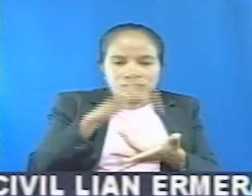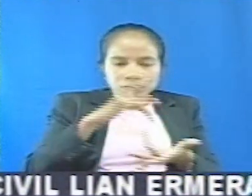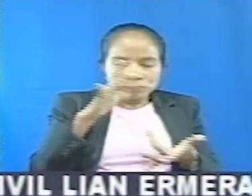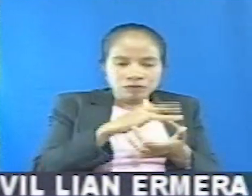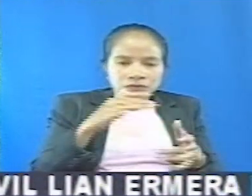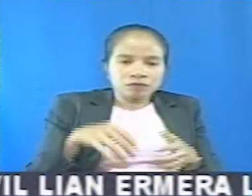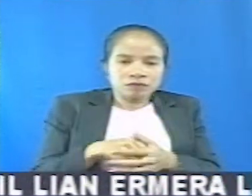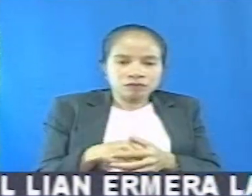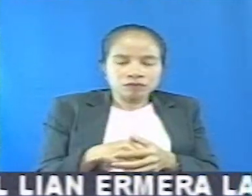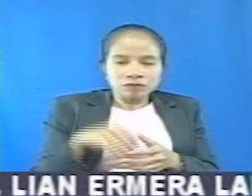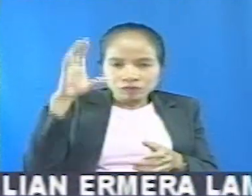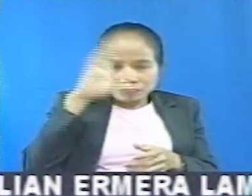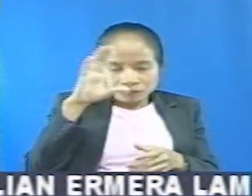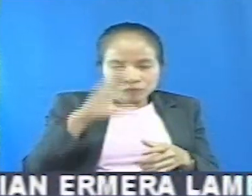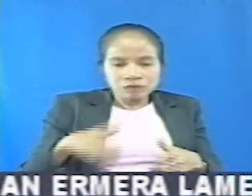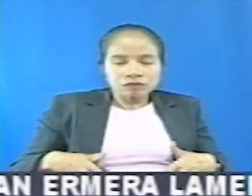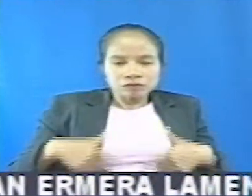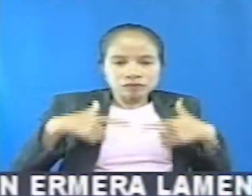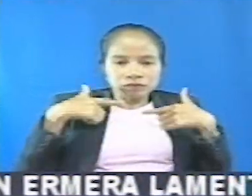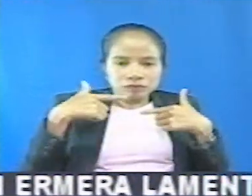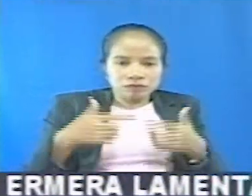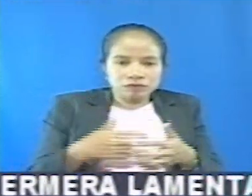movimento bamai, ho di buka moris.